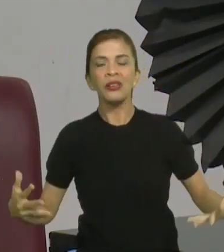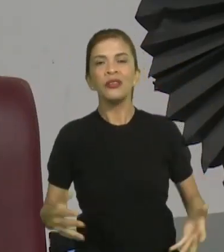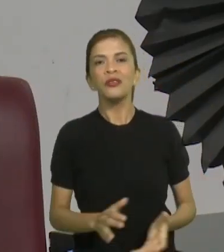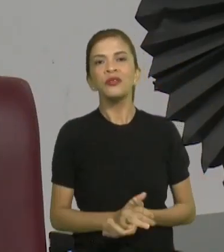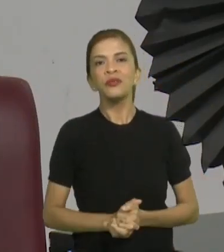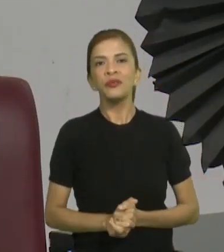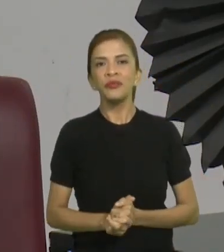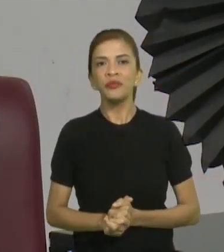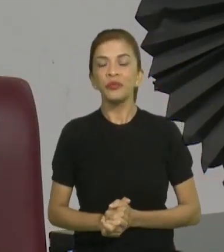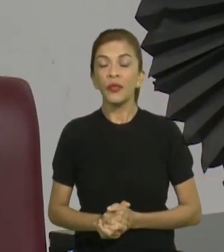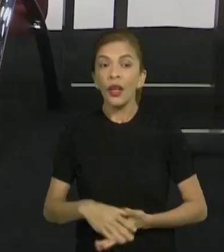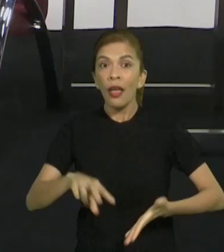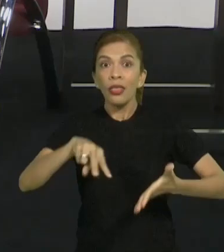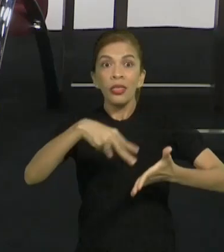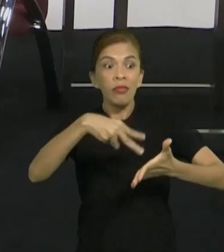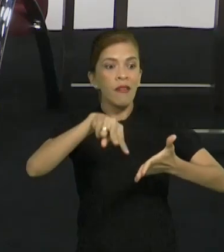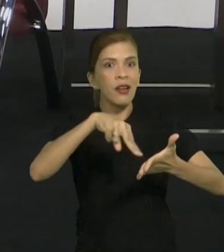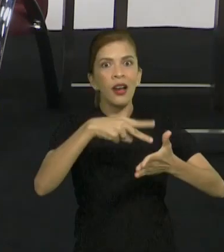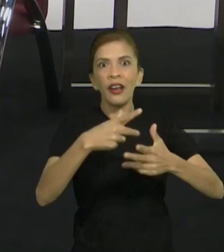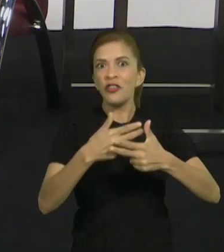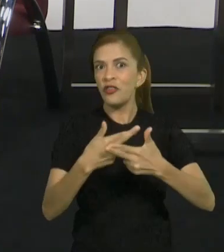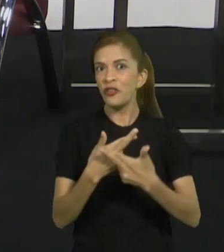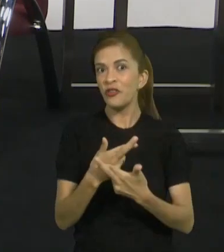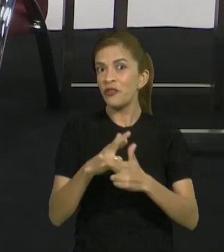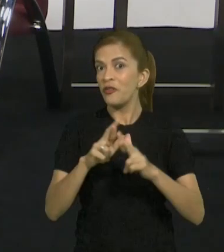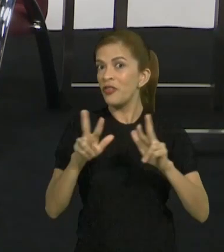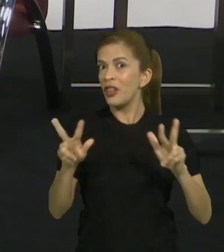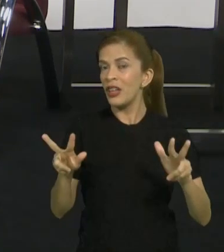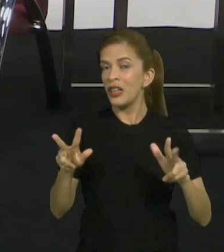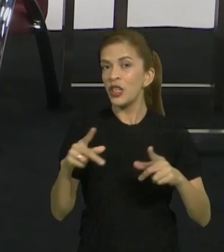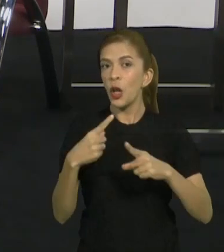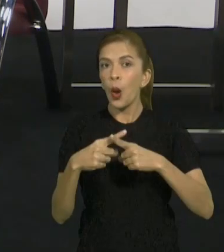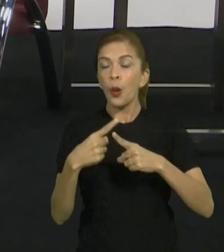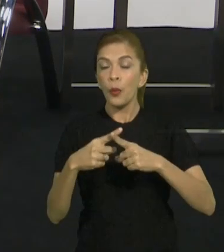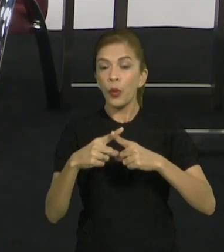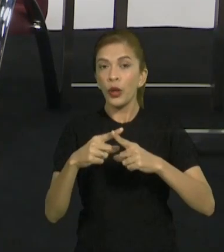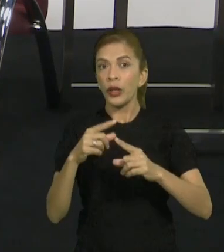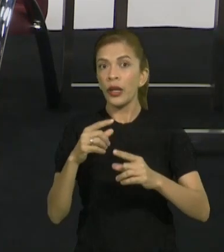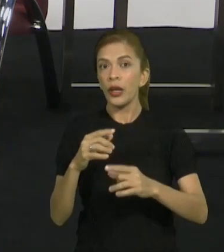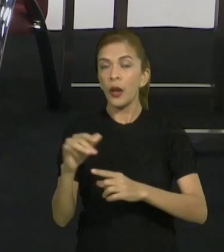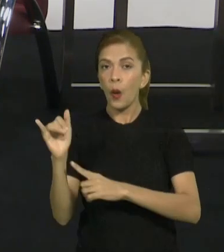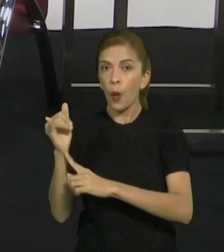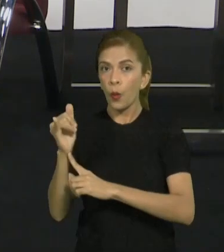coreografia bem mais coreografia diferenciada, né? Porque boi de orquestra